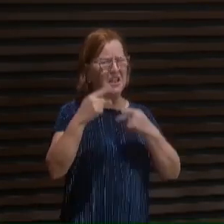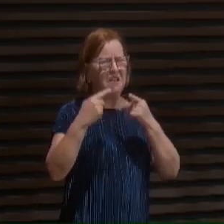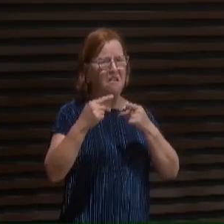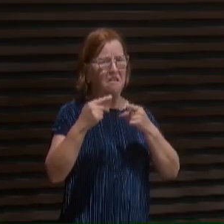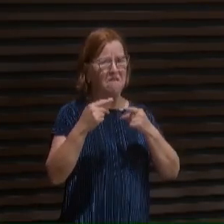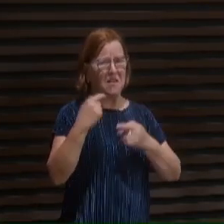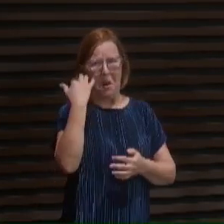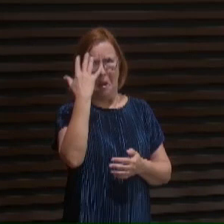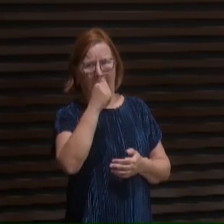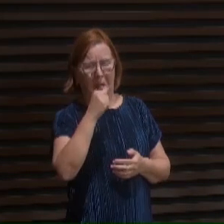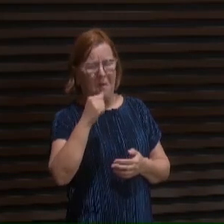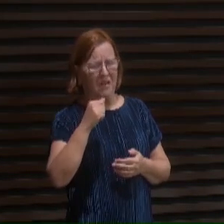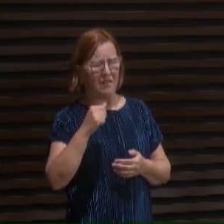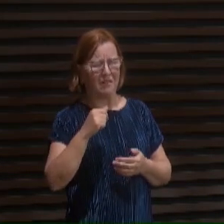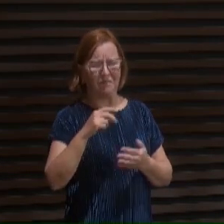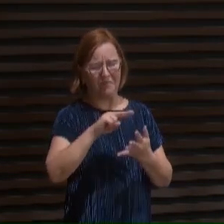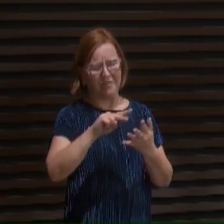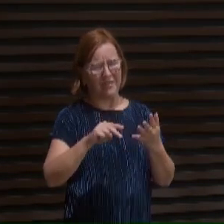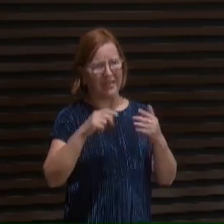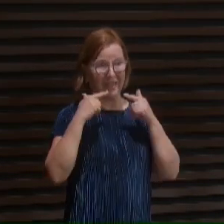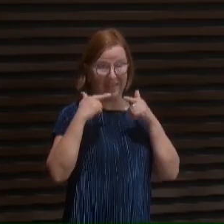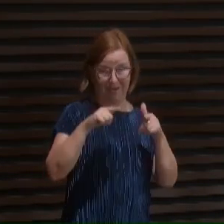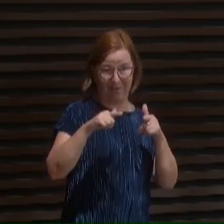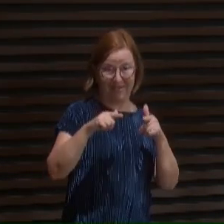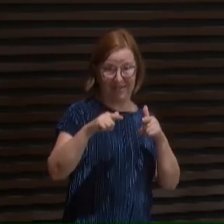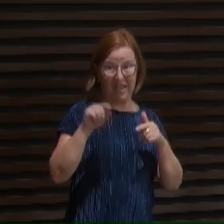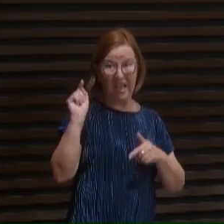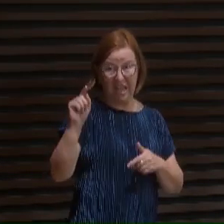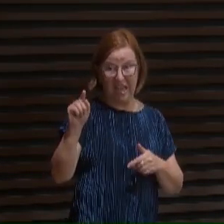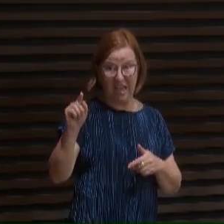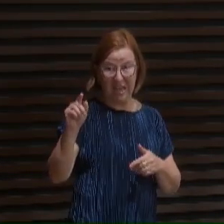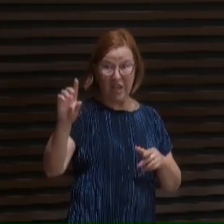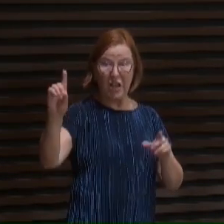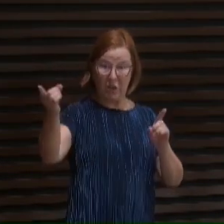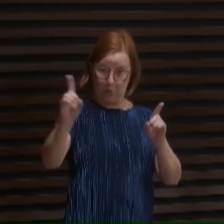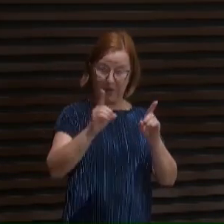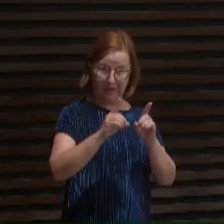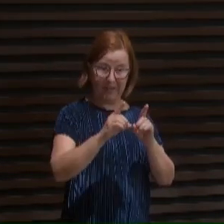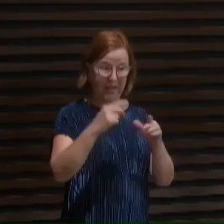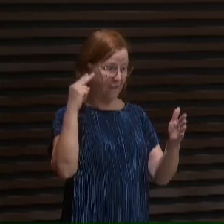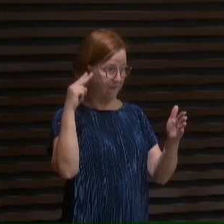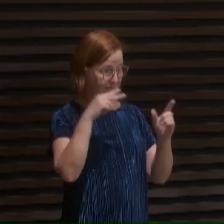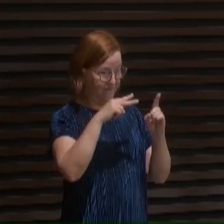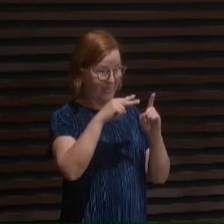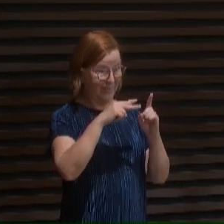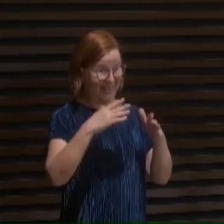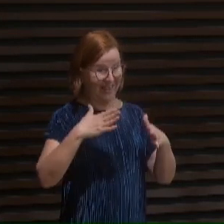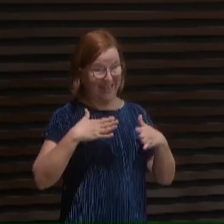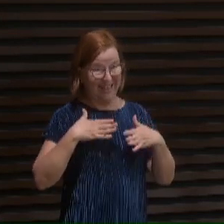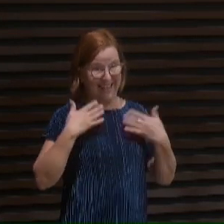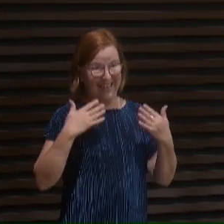alemão, italiano. Eu sei que ele fala. E eis que ele sai ao teu encontro e, vendo-te, se